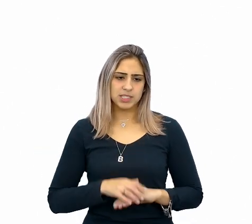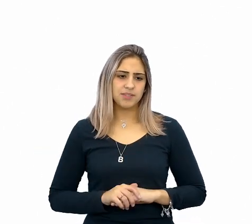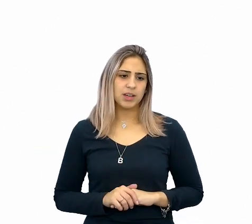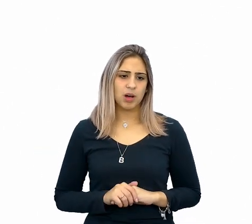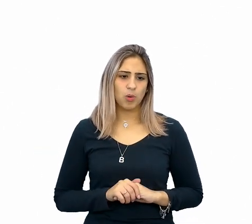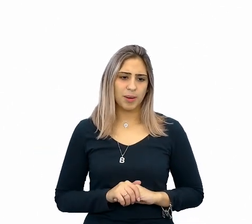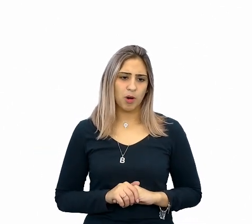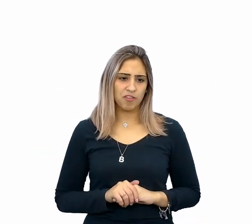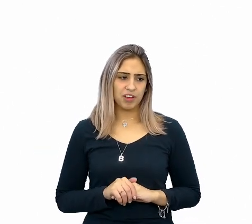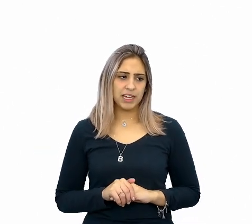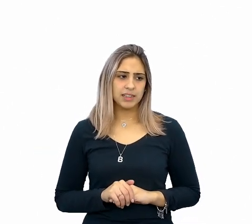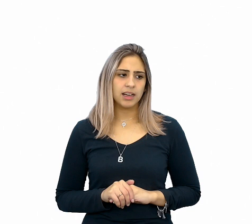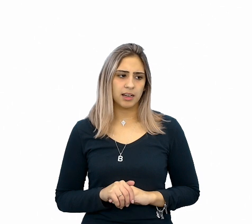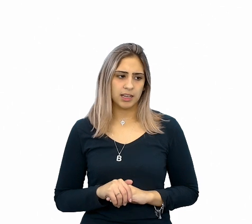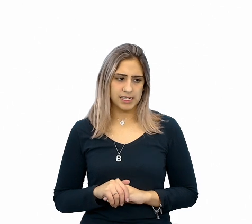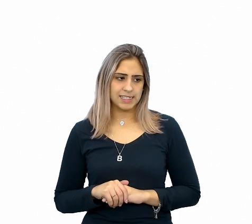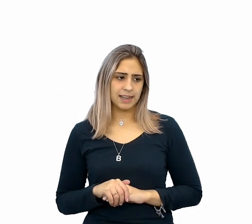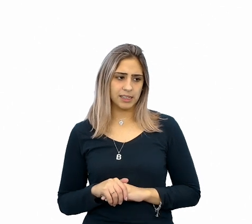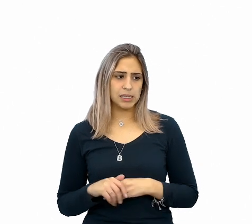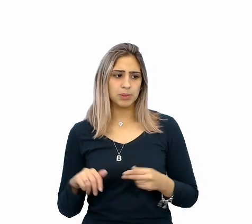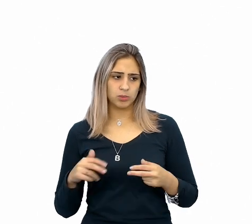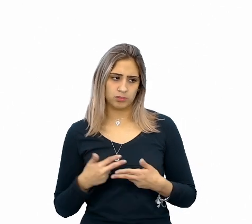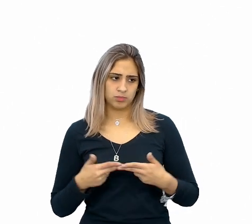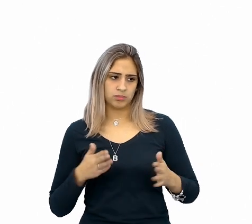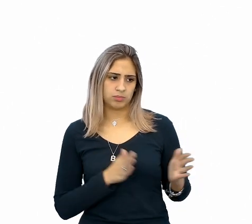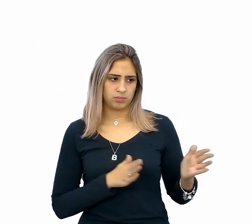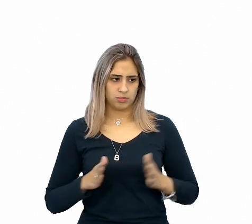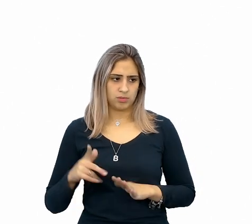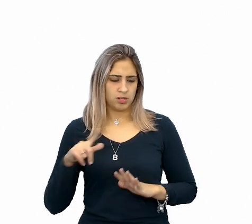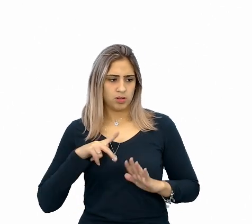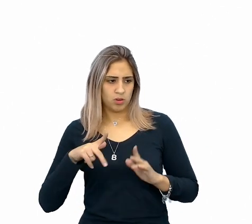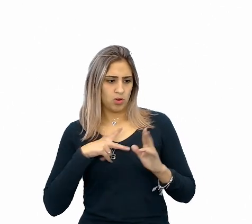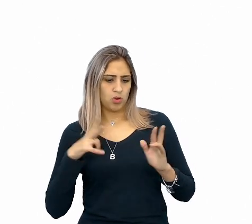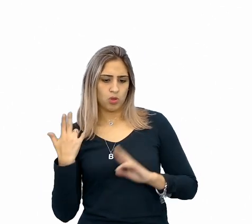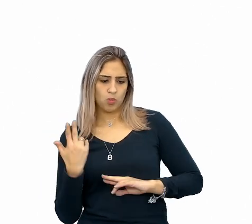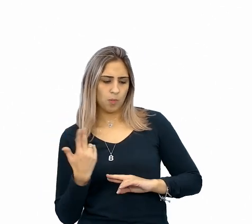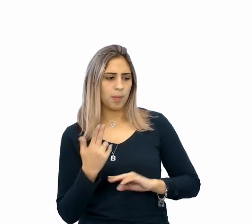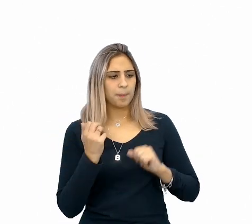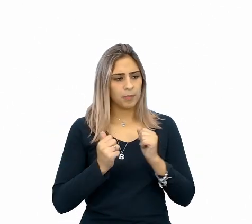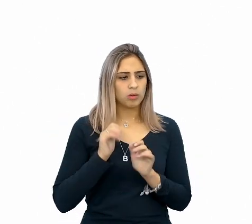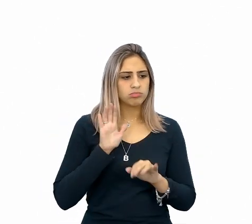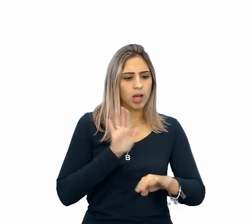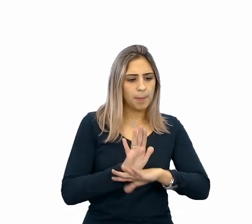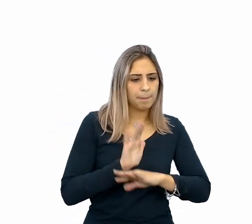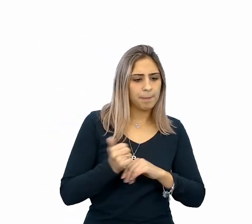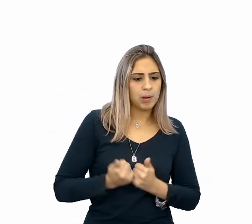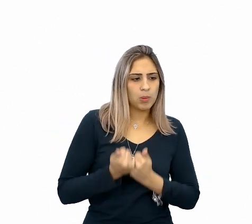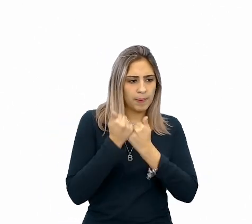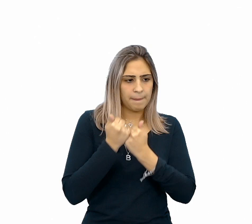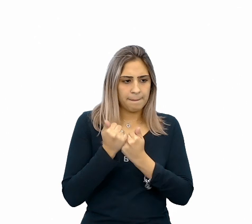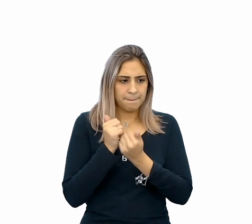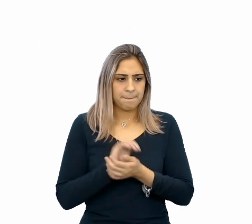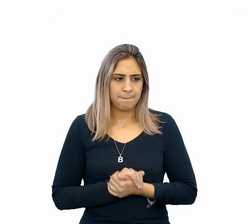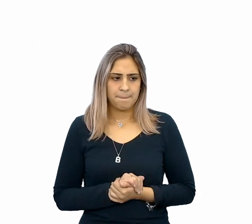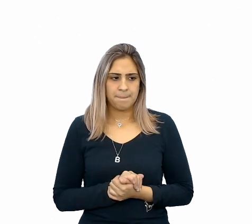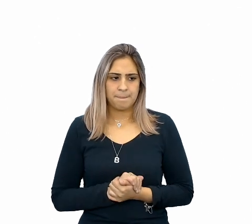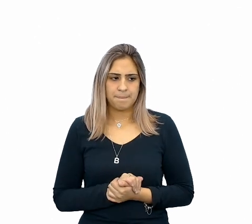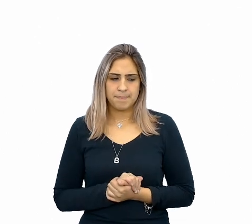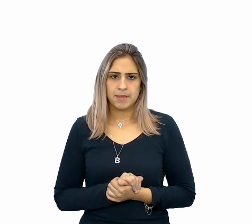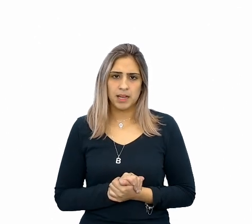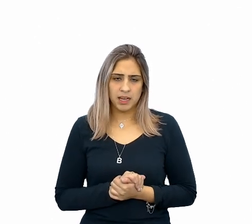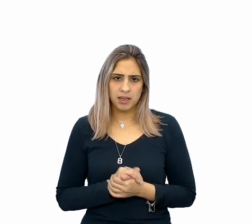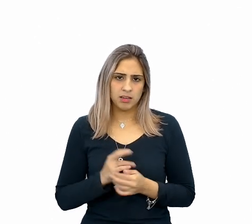escrito que os estudantes farão. Eles farão esse registro em duplas e podem se apoiar, né, mas você,